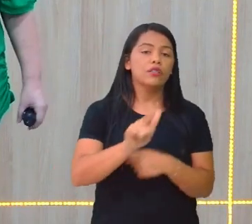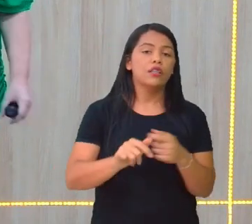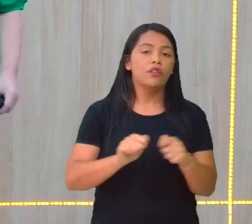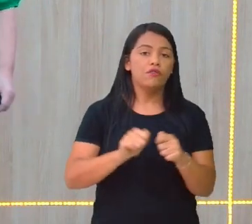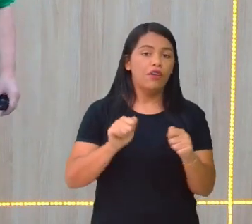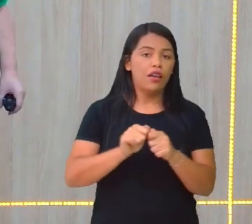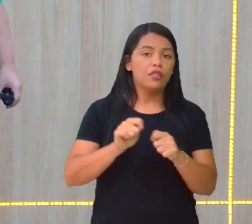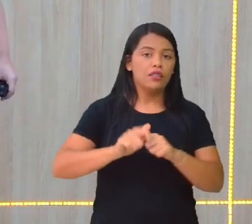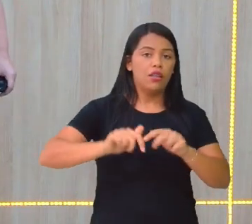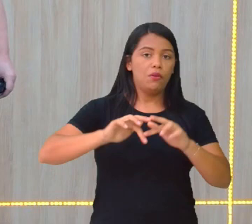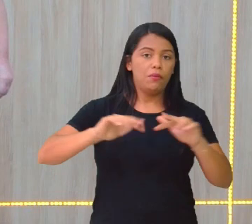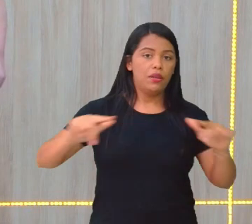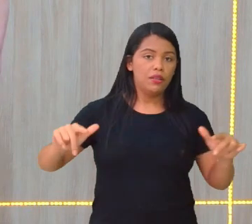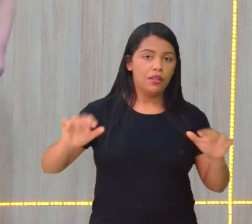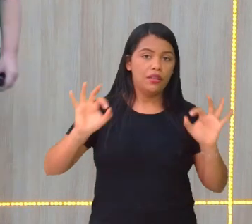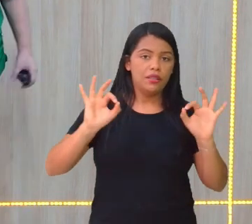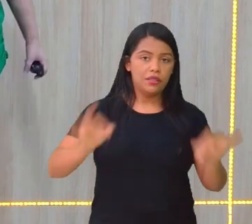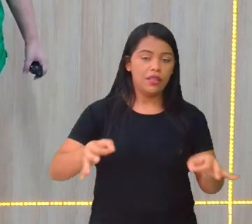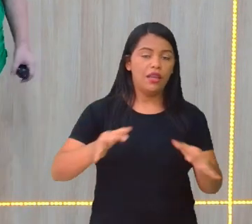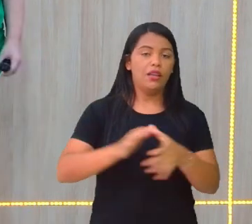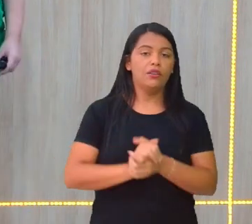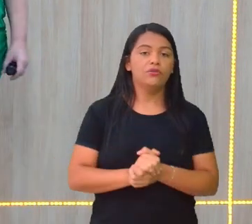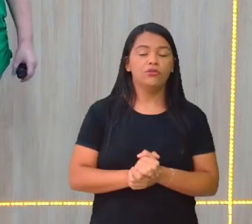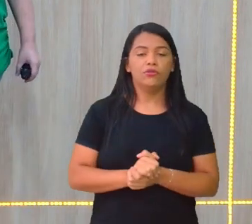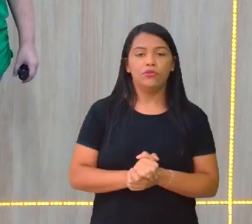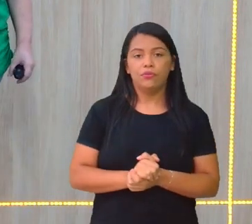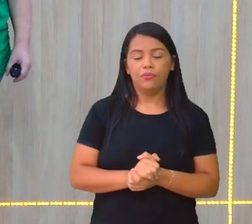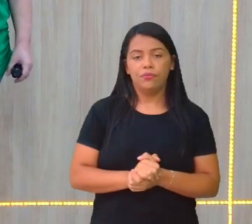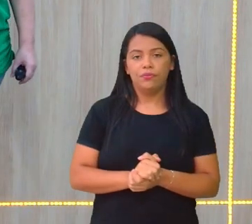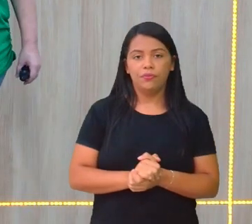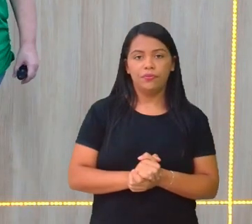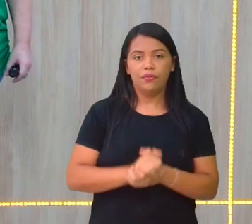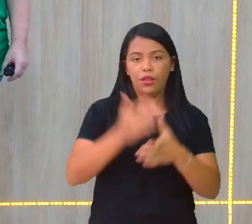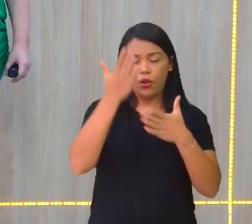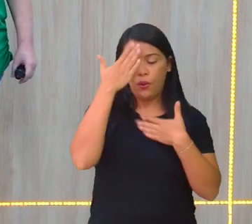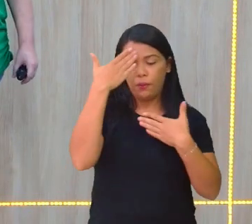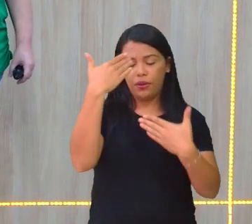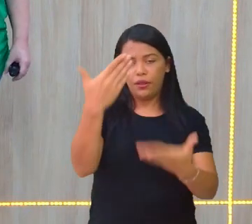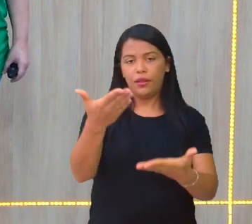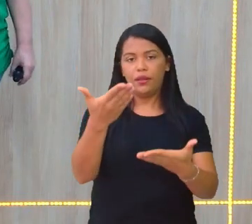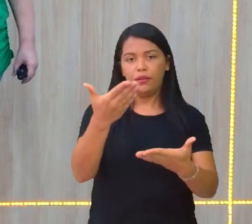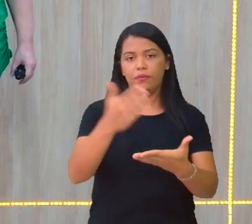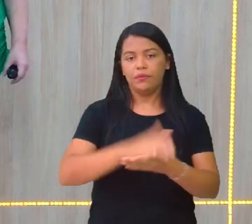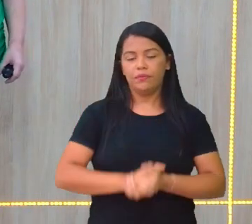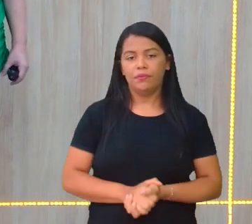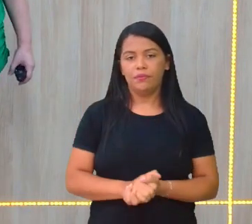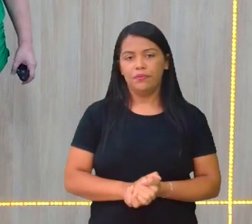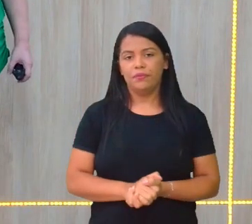os ladrilhos algébricos. Obrigada.